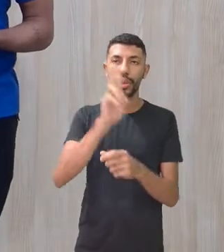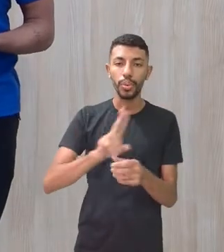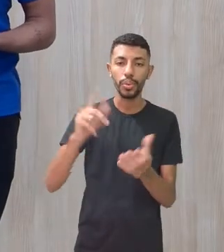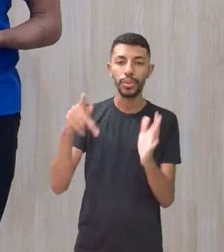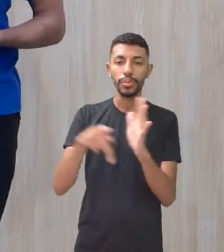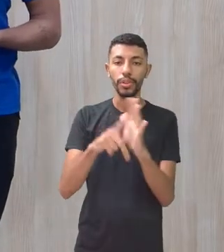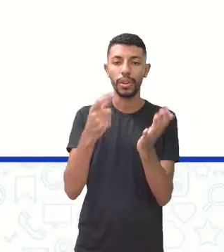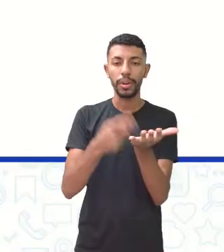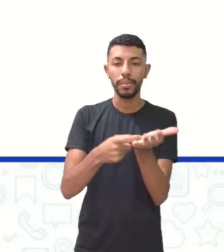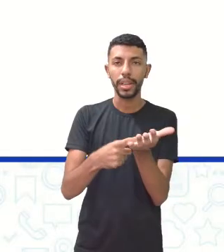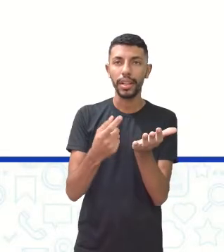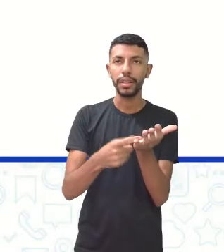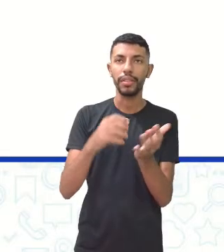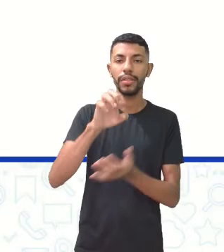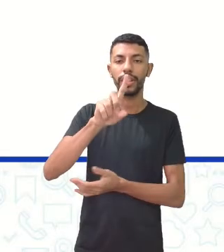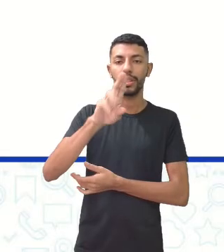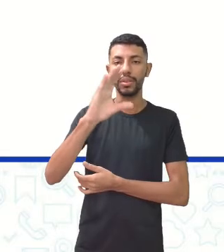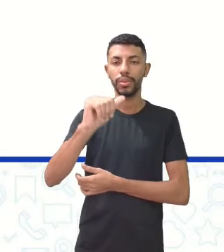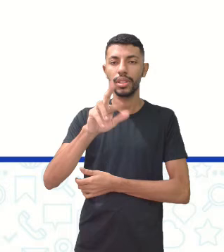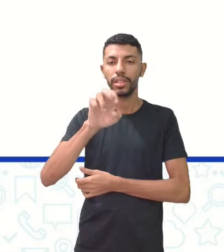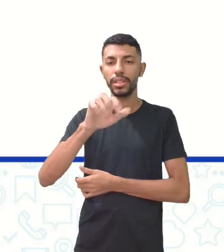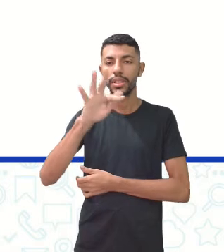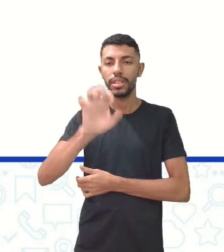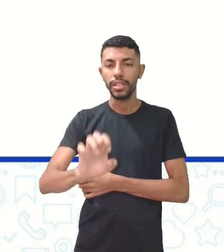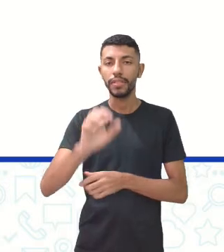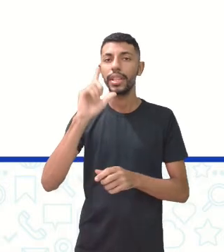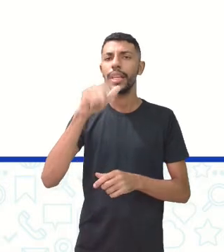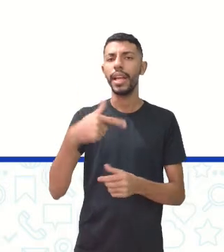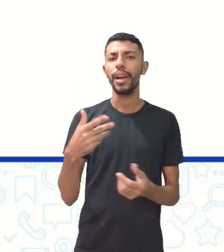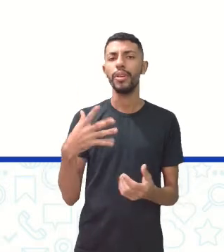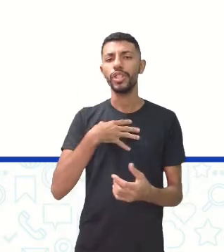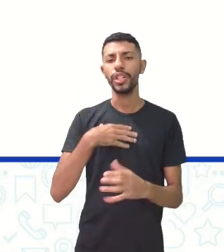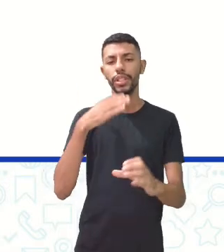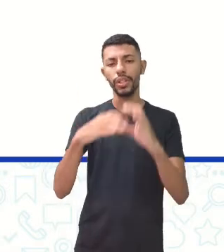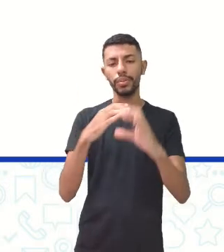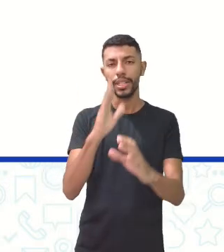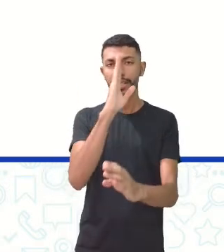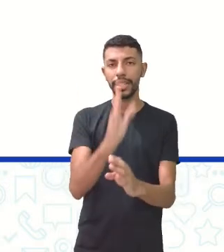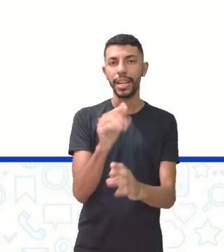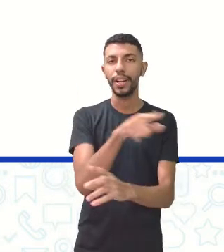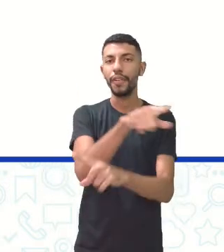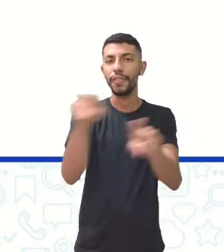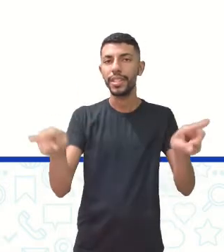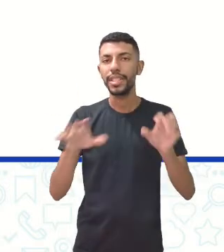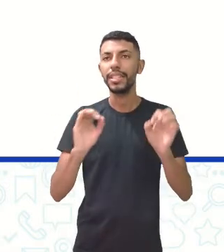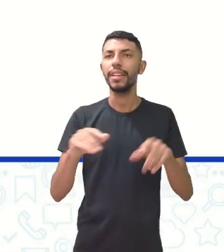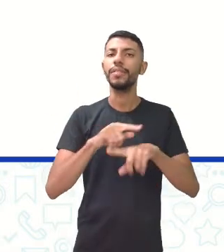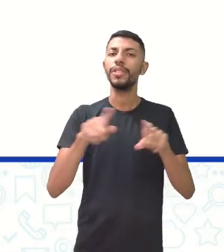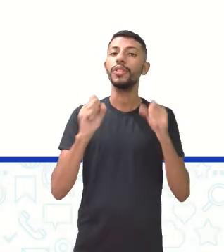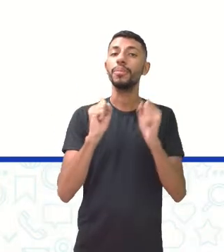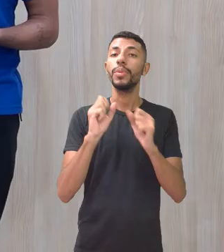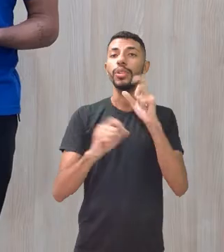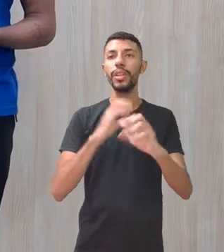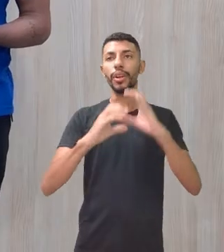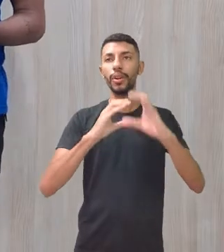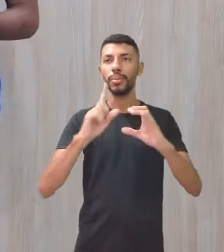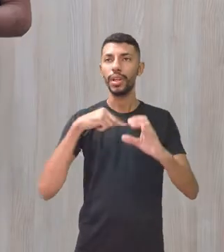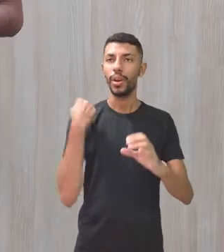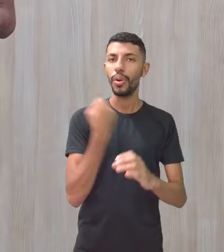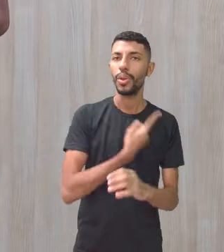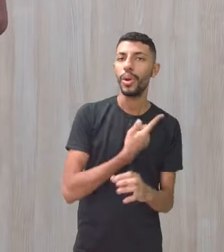Educa Recife, né, que é o nosso meio de comunicação direta com vocês. Então vocês vão poder aí se comunicar com a